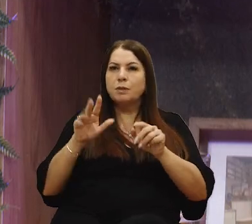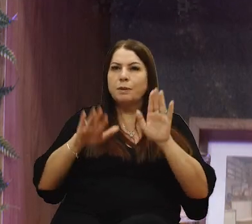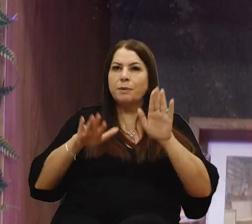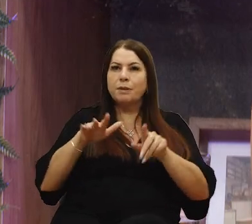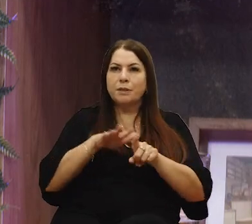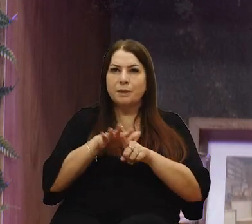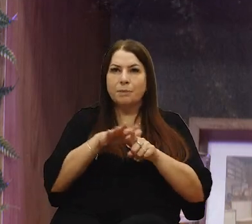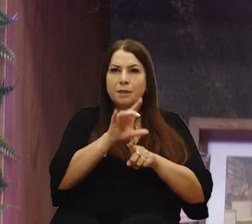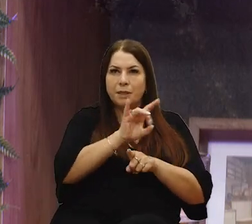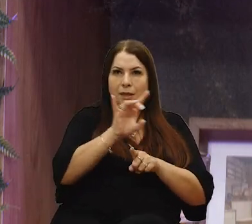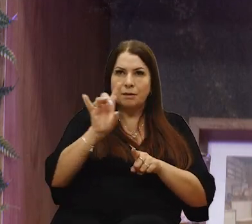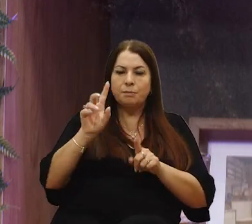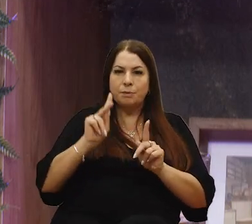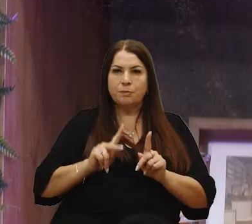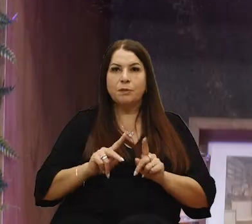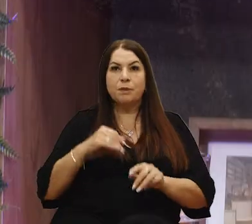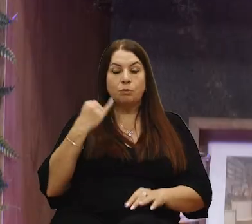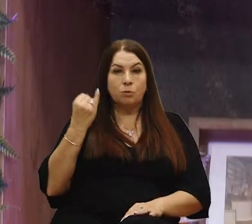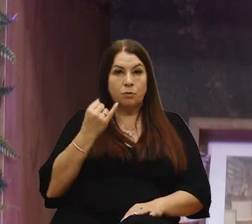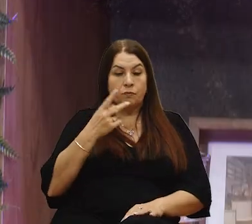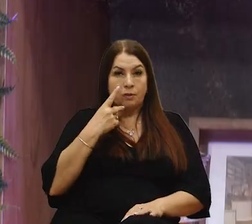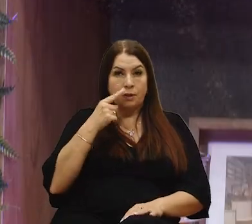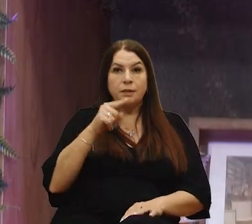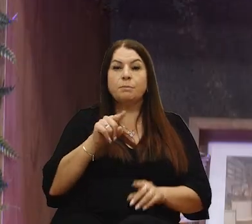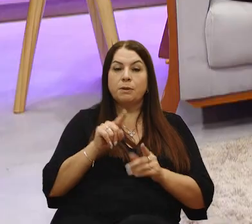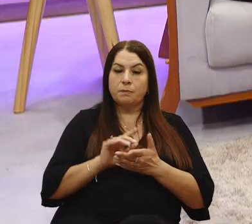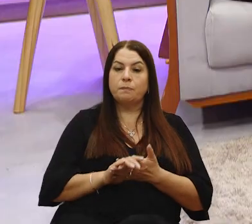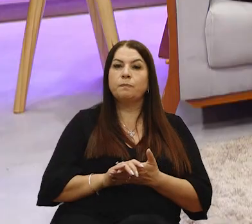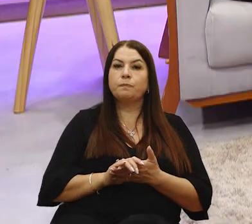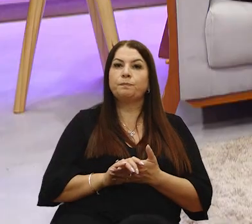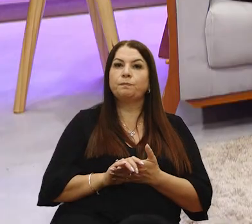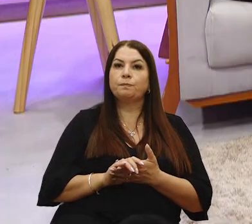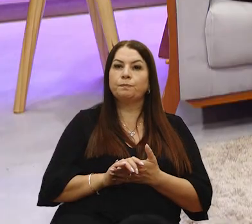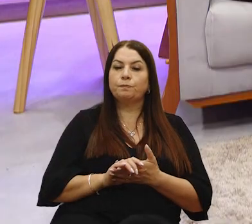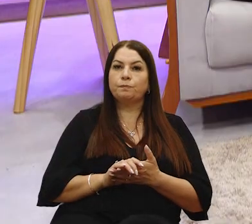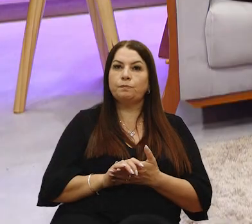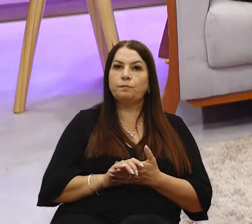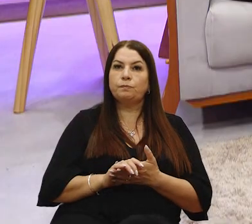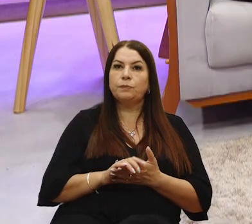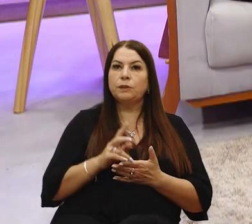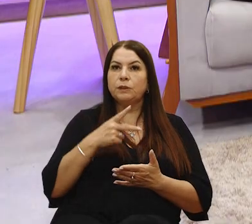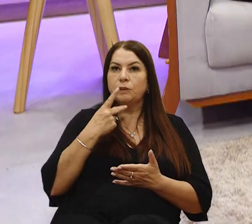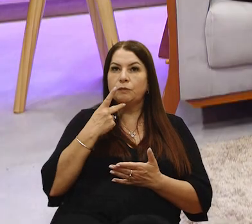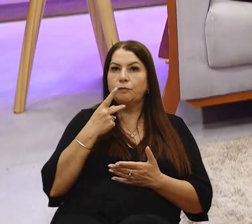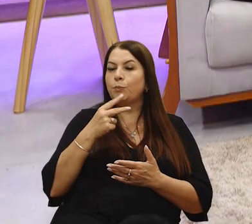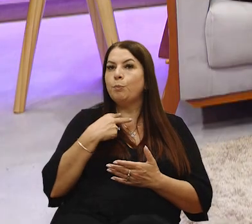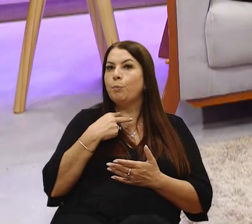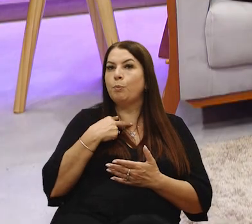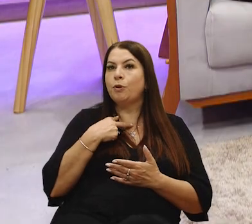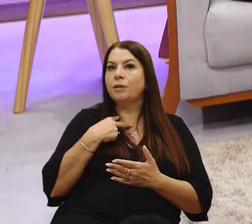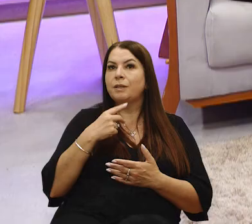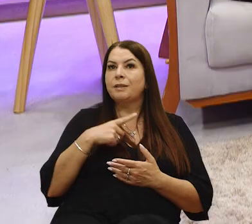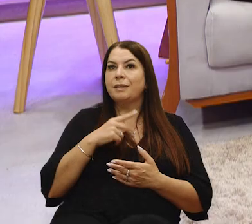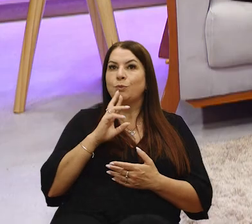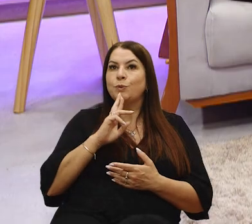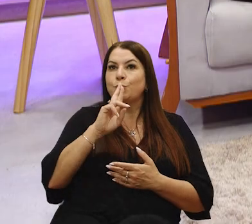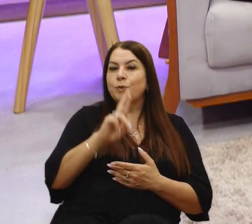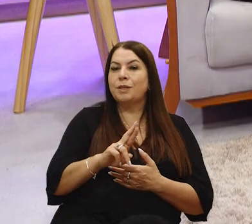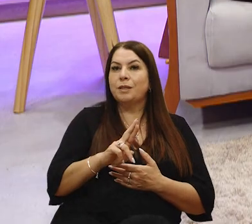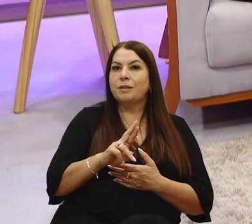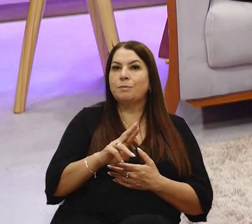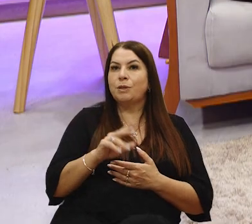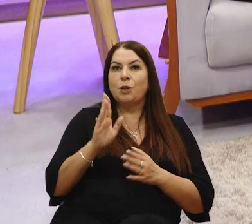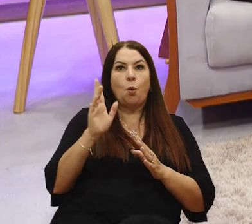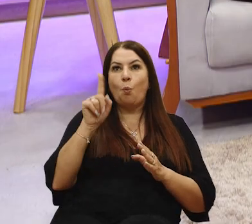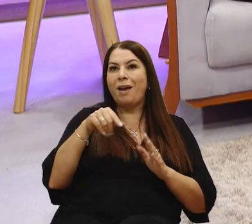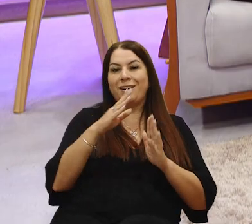outras coisas também conforme a demanda de cada caso, né? É importante também a gente falar disso, Cris, porque, que nem a Bruna falou, a gente não pode